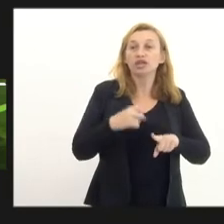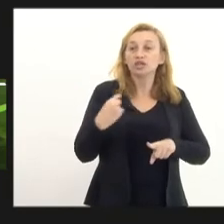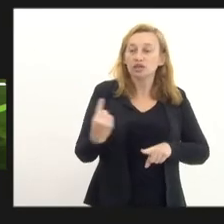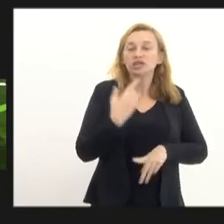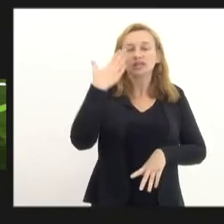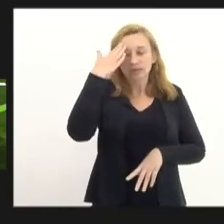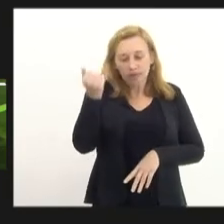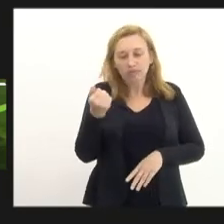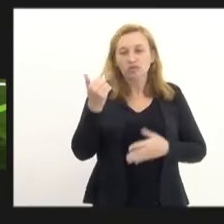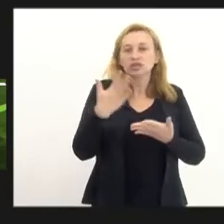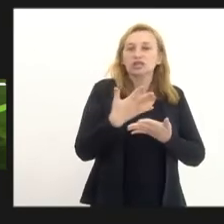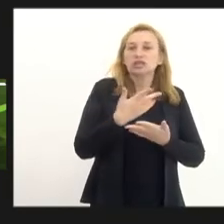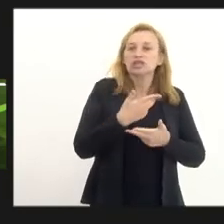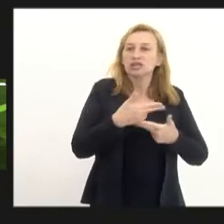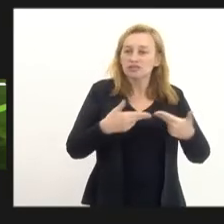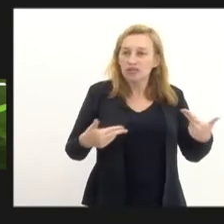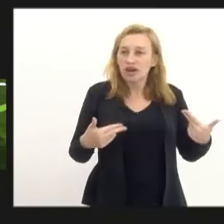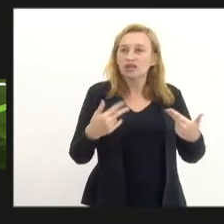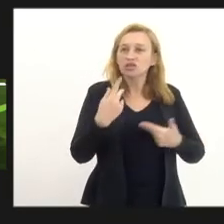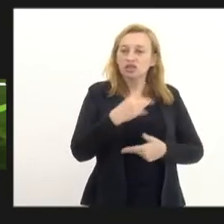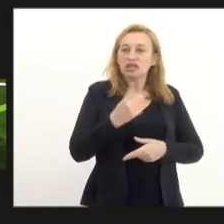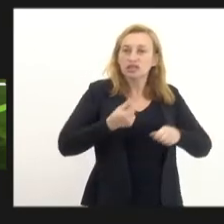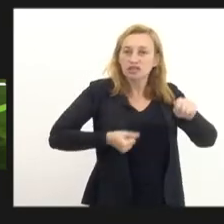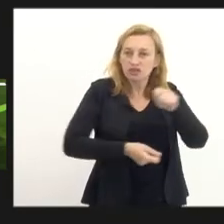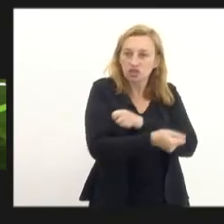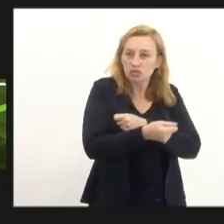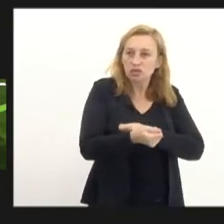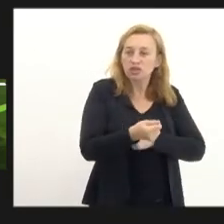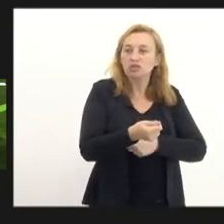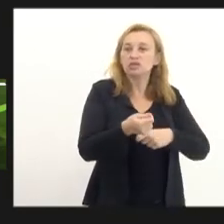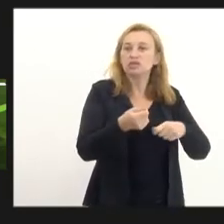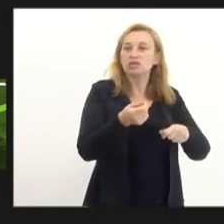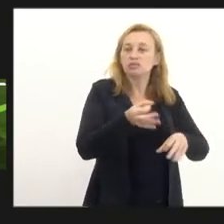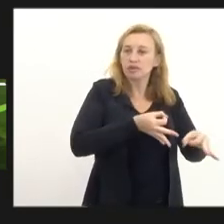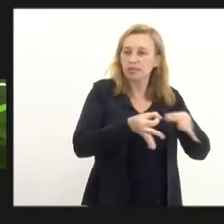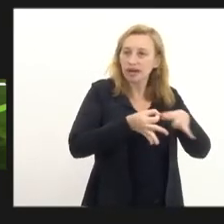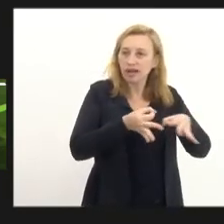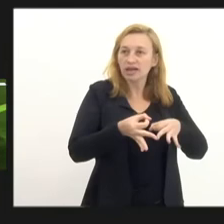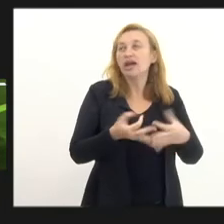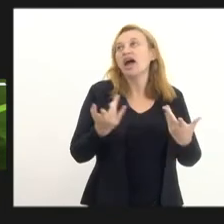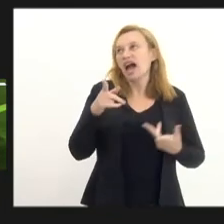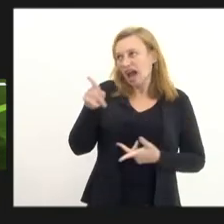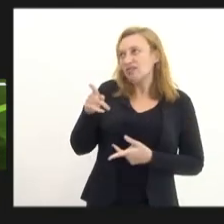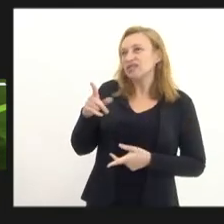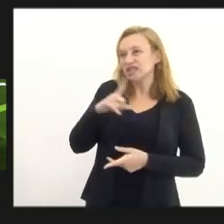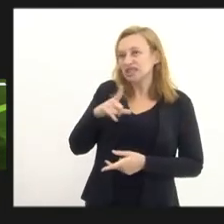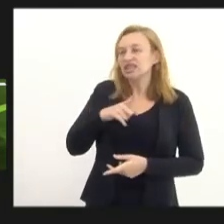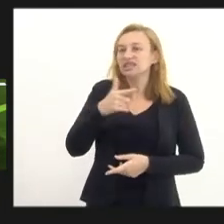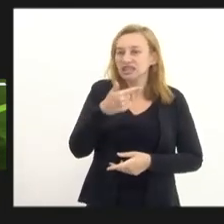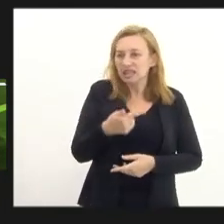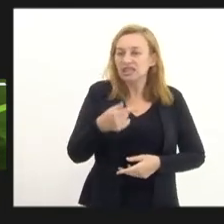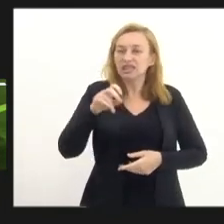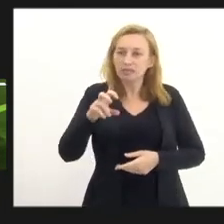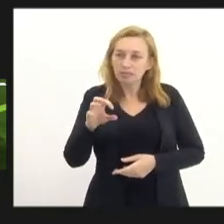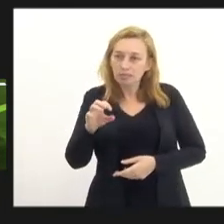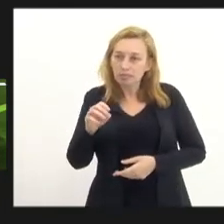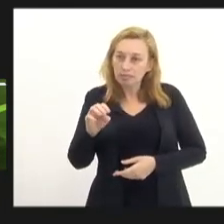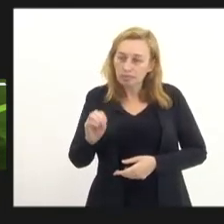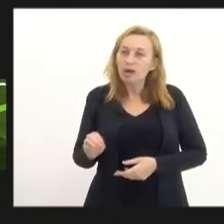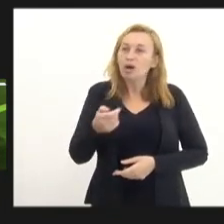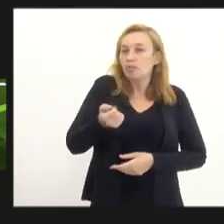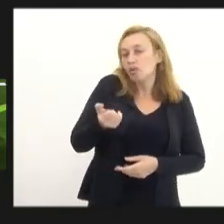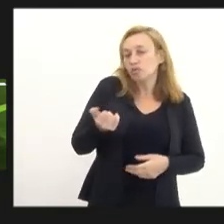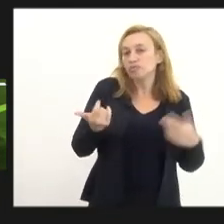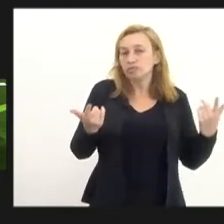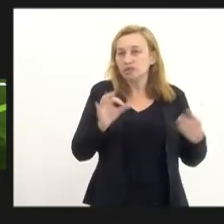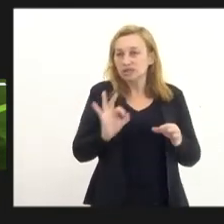sabe que muitos desses investimentos que são feitos, né, que são lá 70 e poucos por cento e tal,